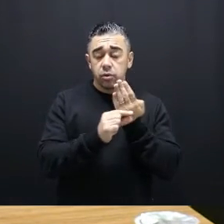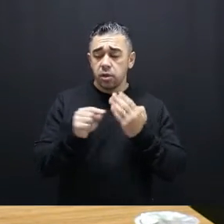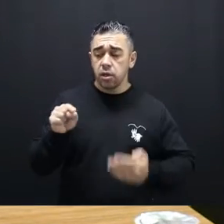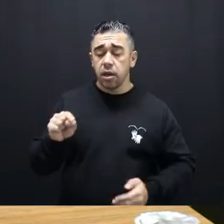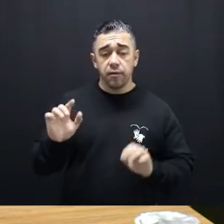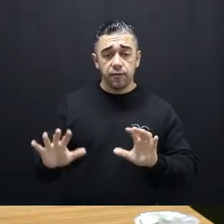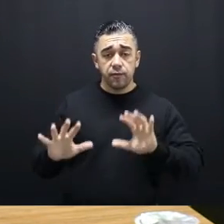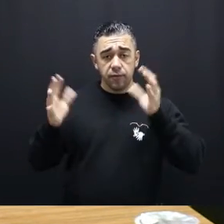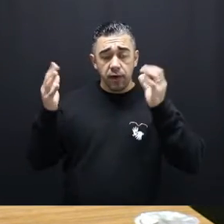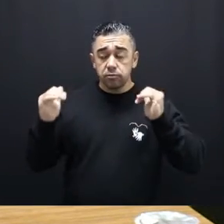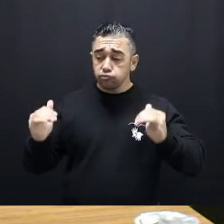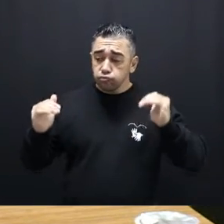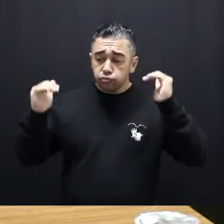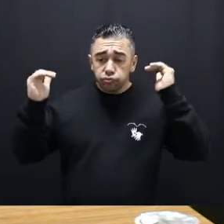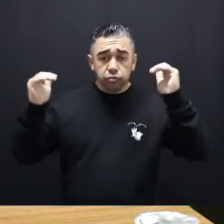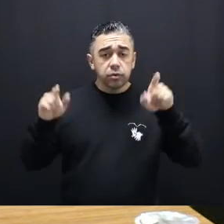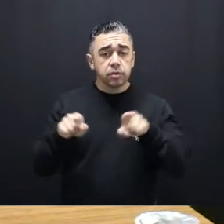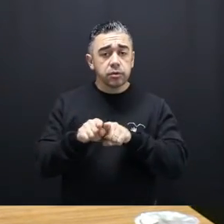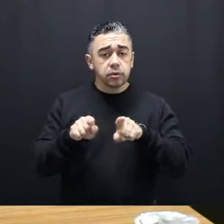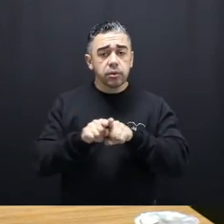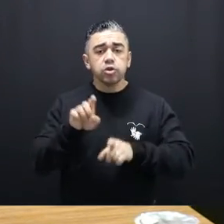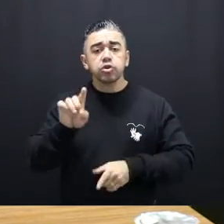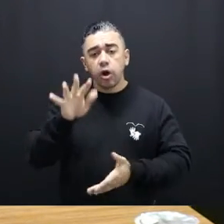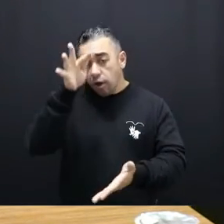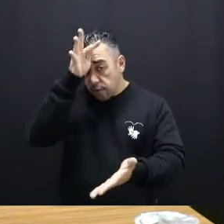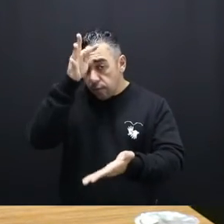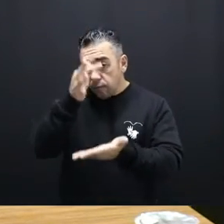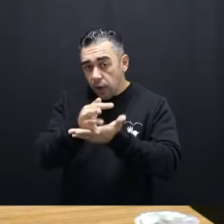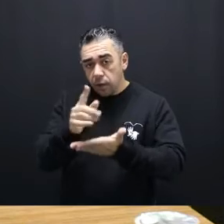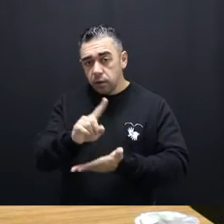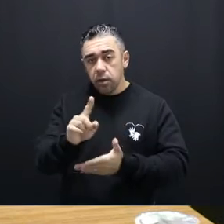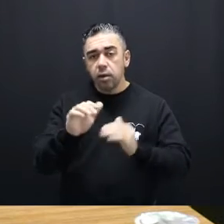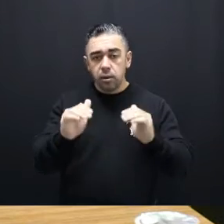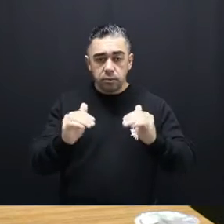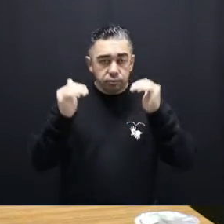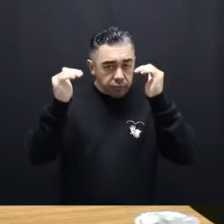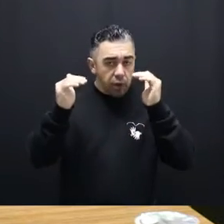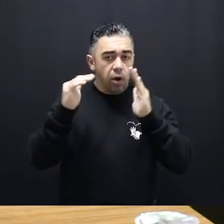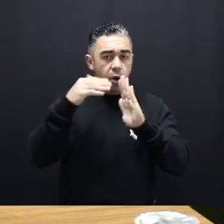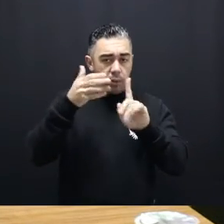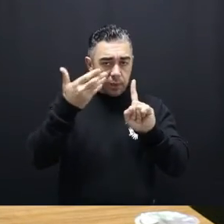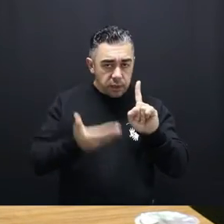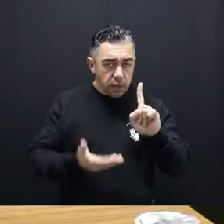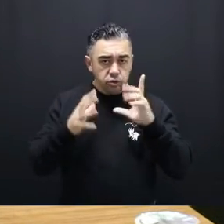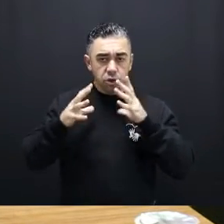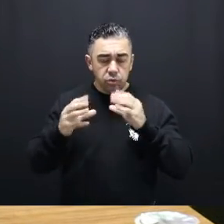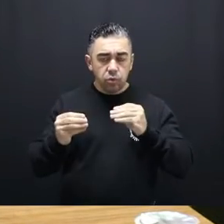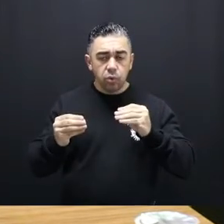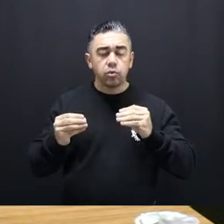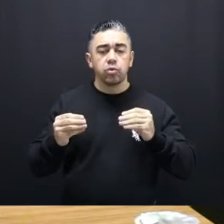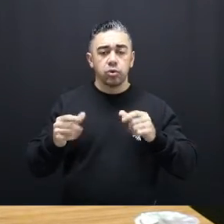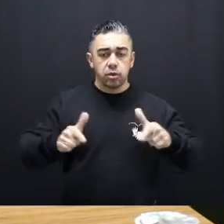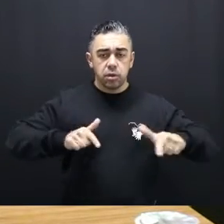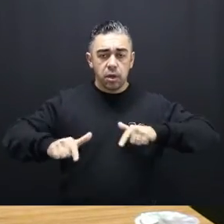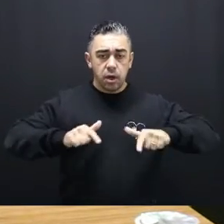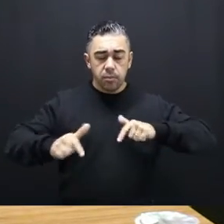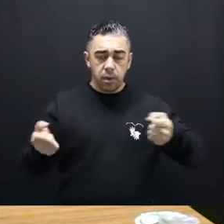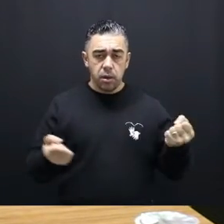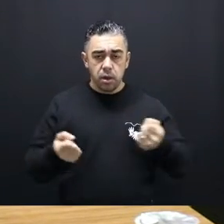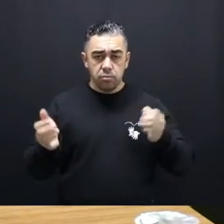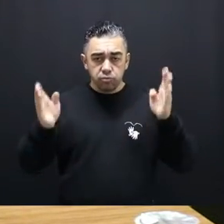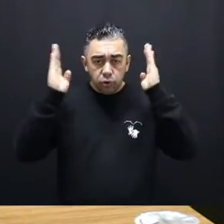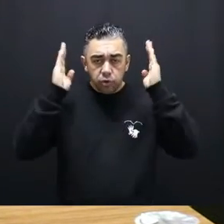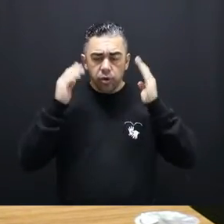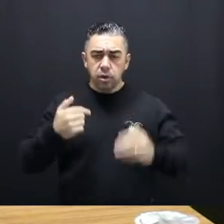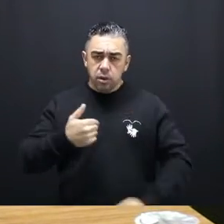dessa festa supera questão inclusive de fé mas sim na homenagem a todos os motoristas aqui de São José dos Pinhais aqui eu deixo